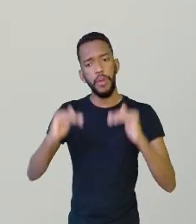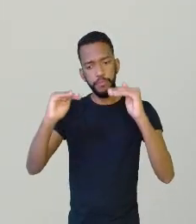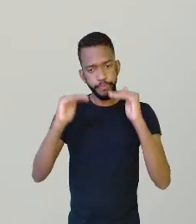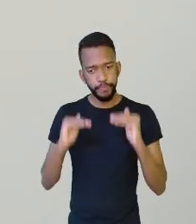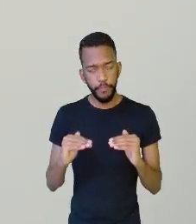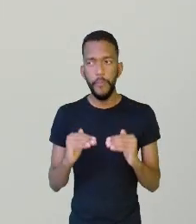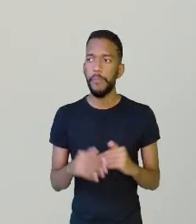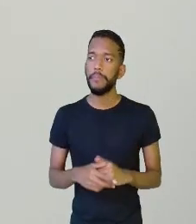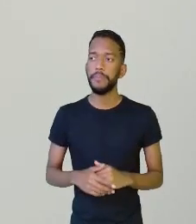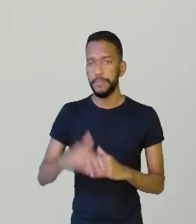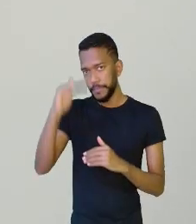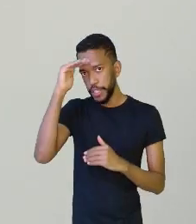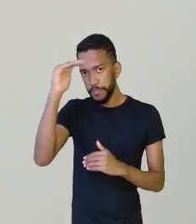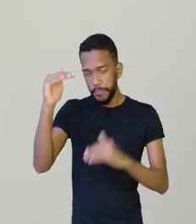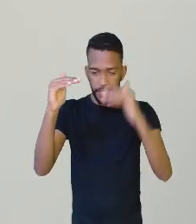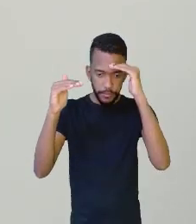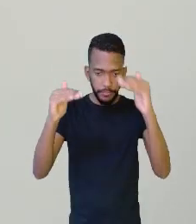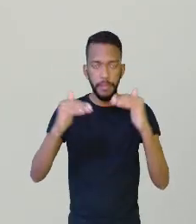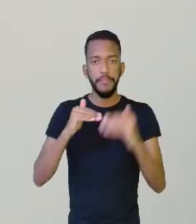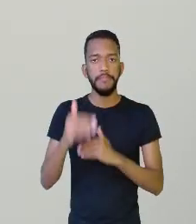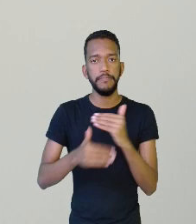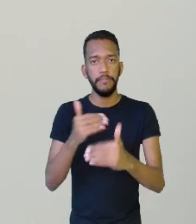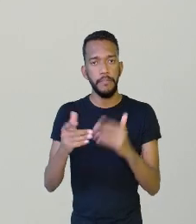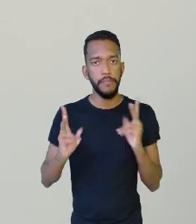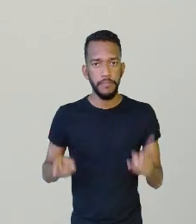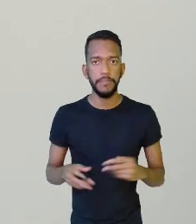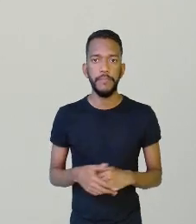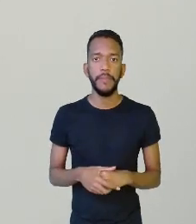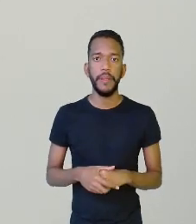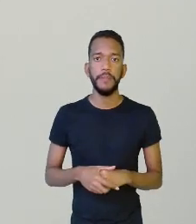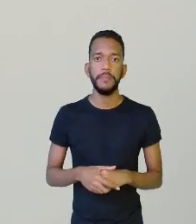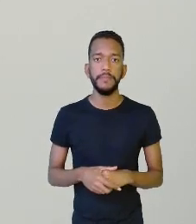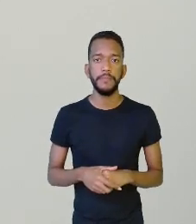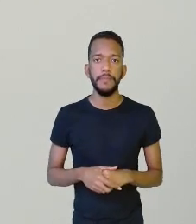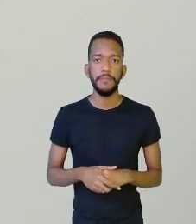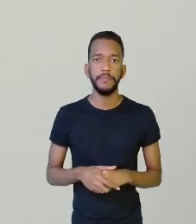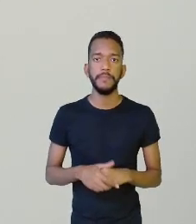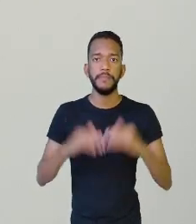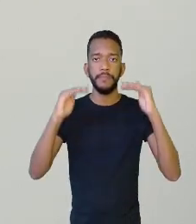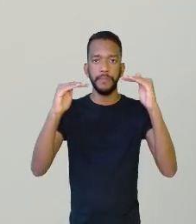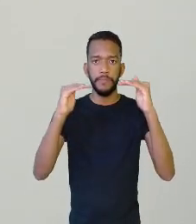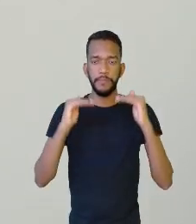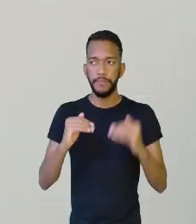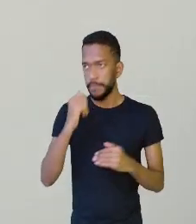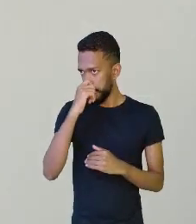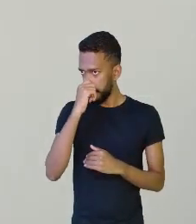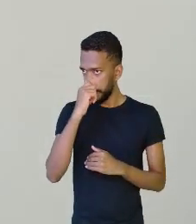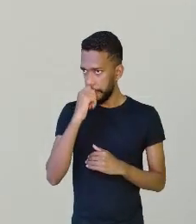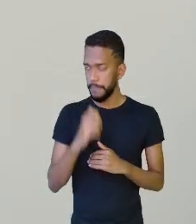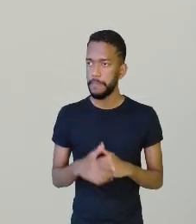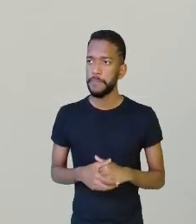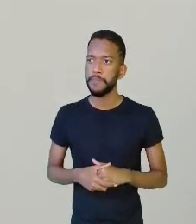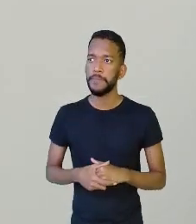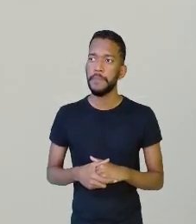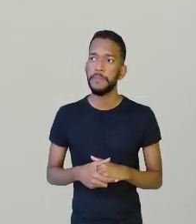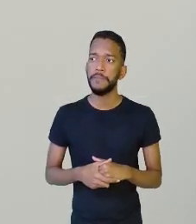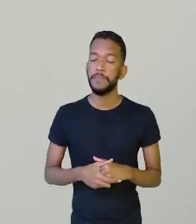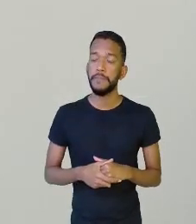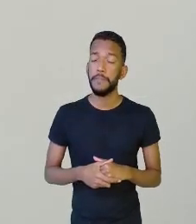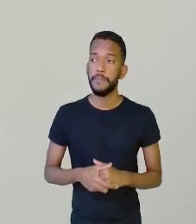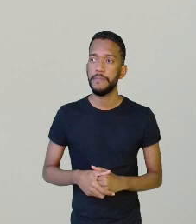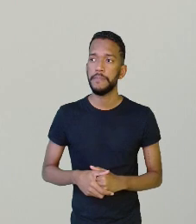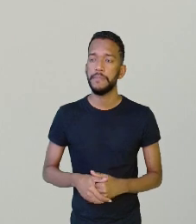seguida. Respeita o mesmo processo, vírgula abaixo de vírgula. Eu tenho aqui